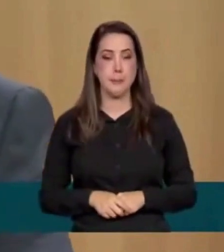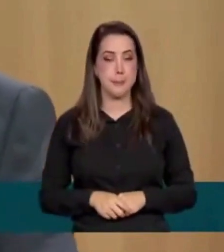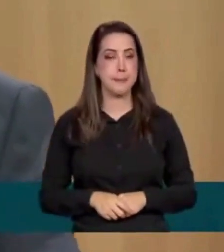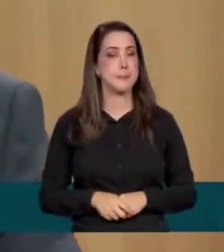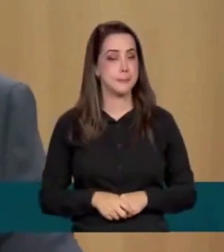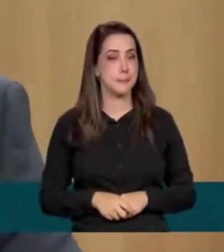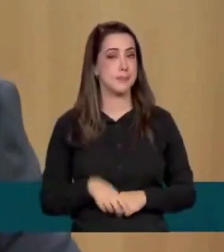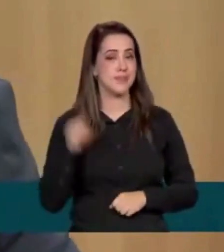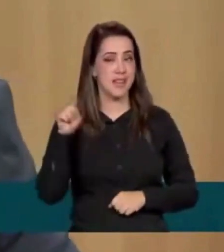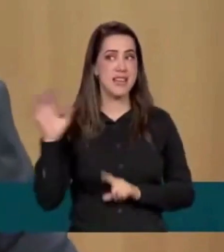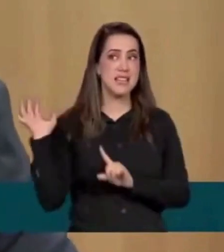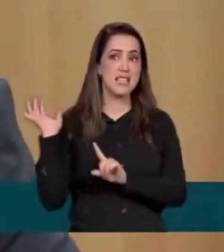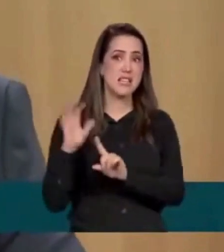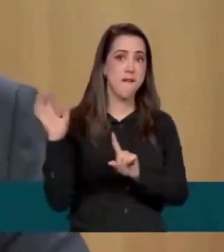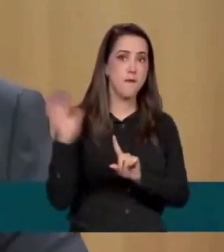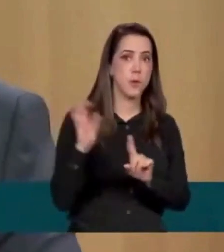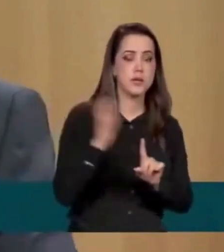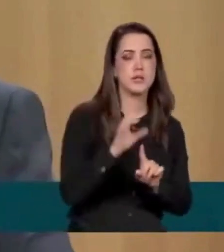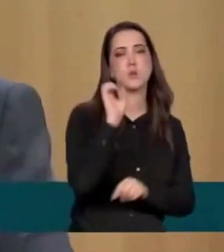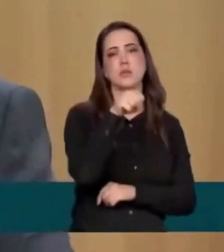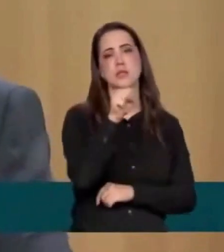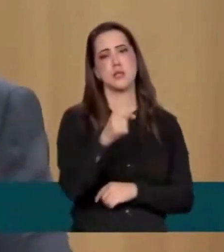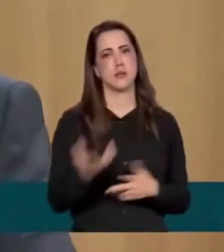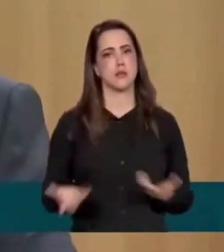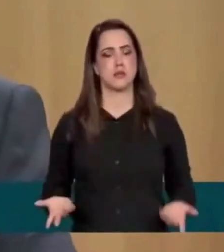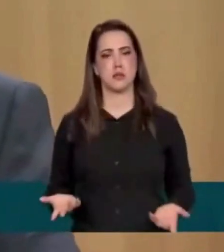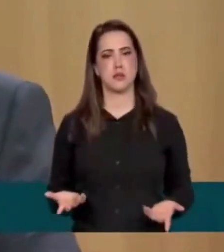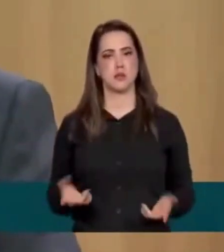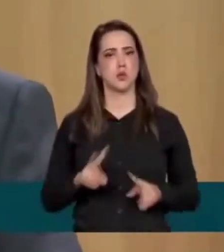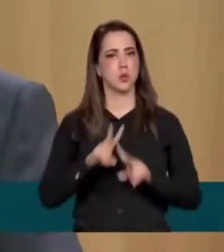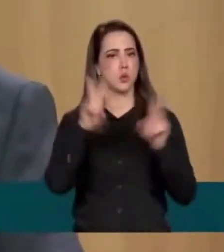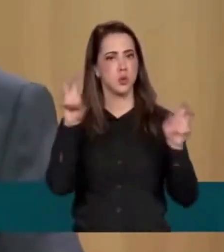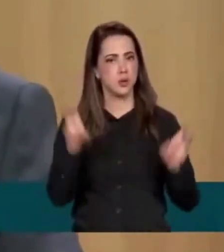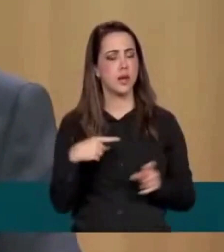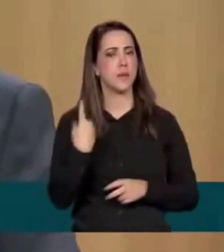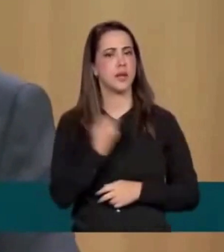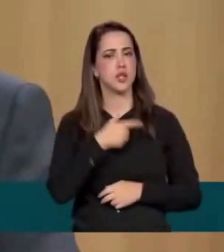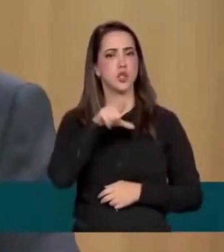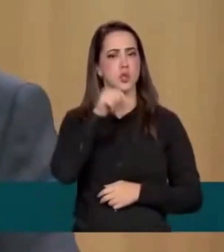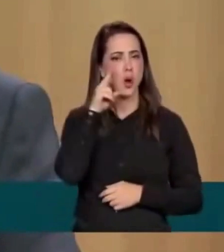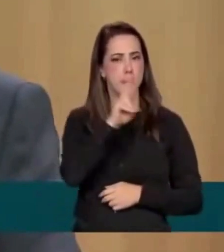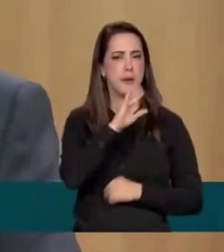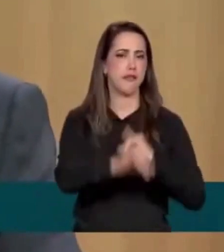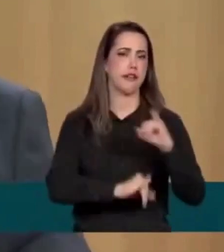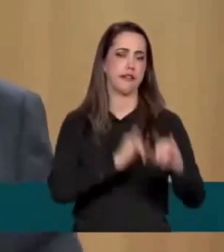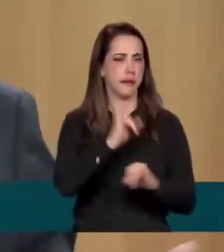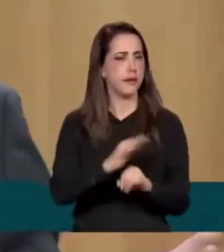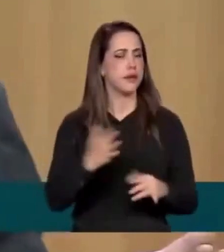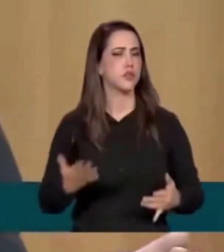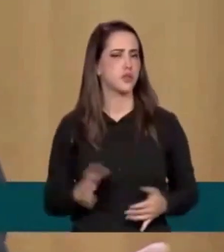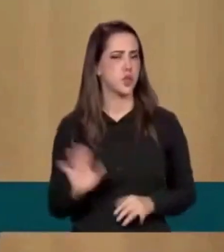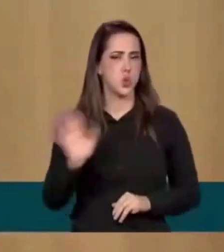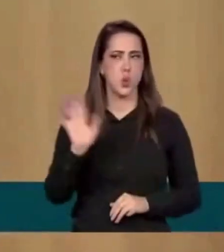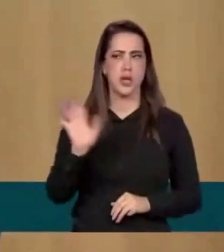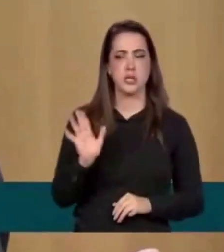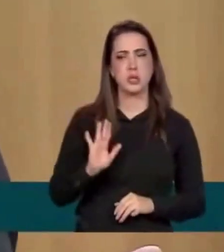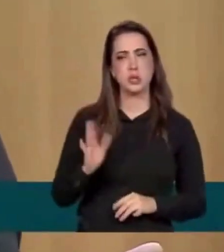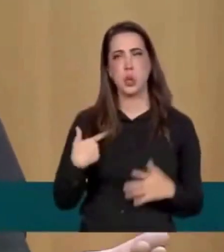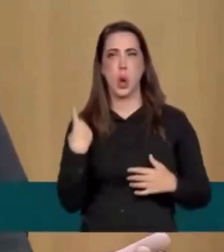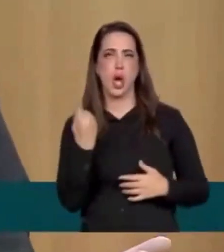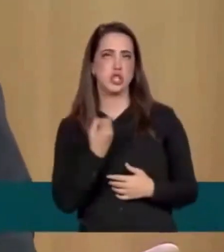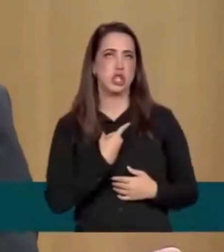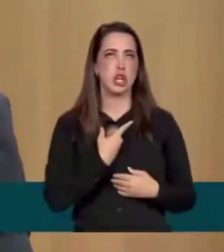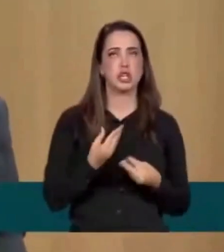Eles influenciam, portanto, no conteúdo que circula na internet. Eles não são um mero